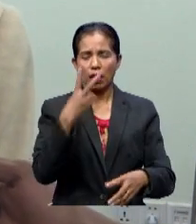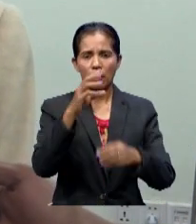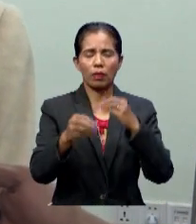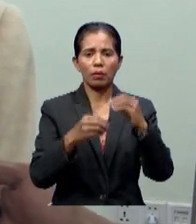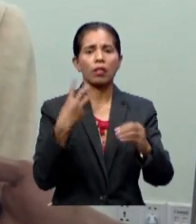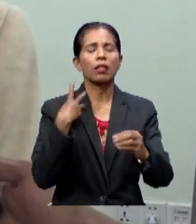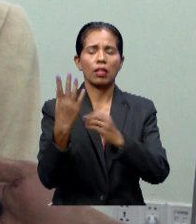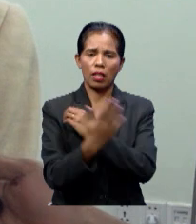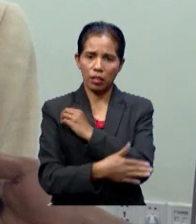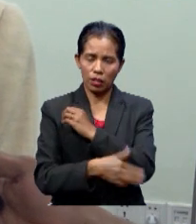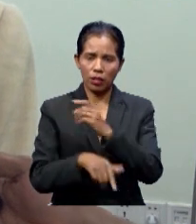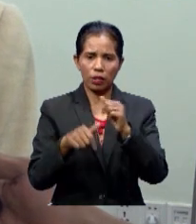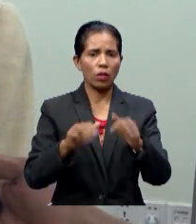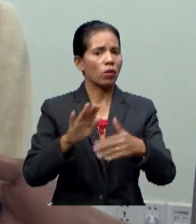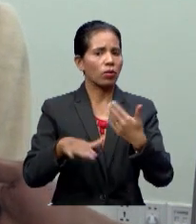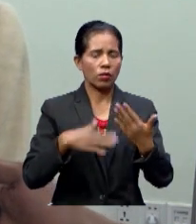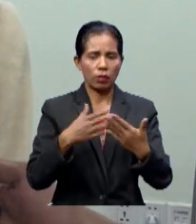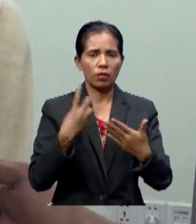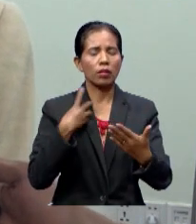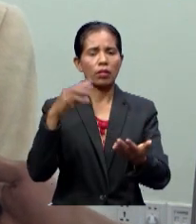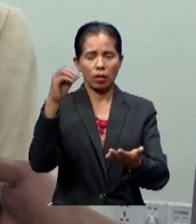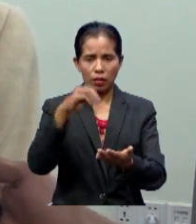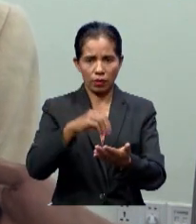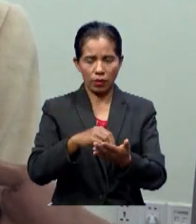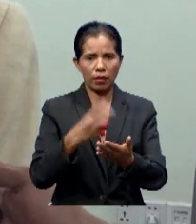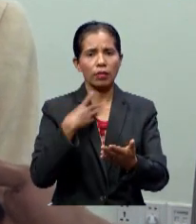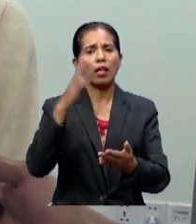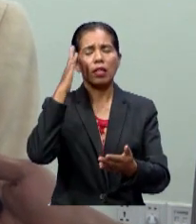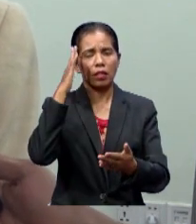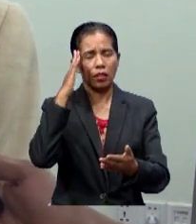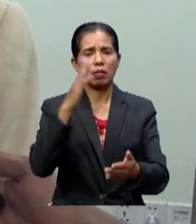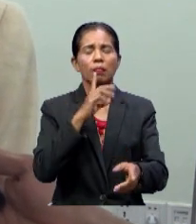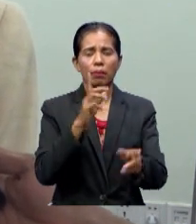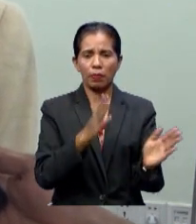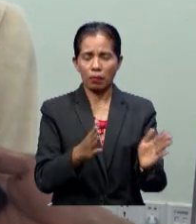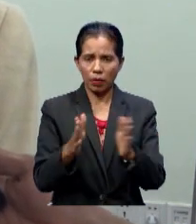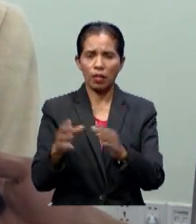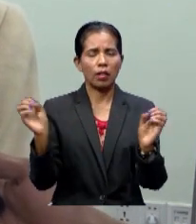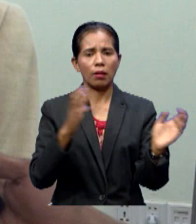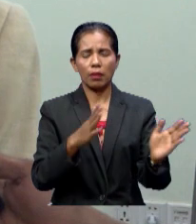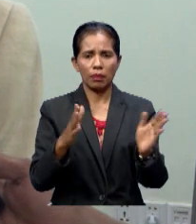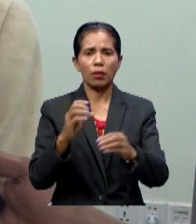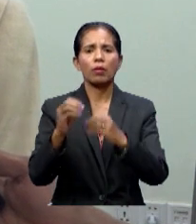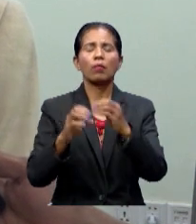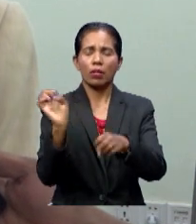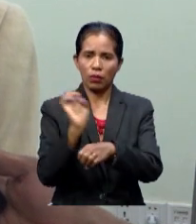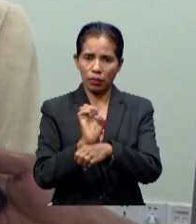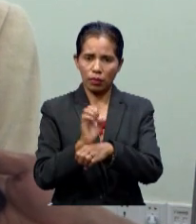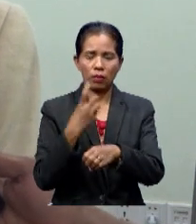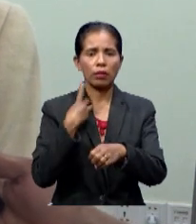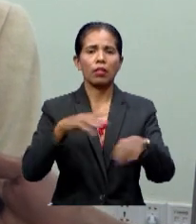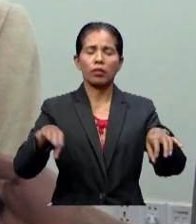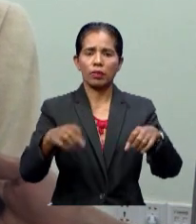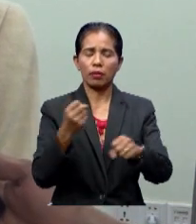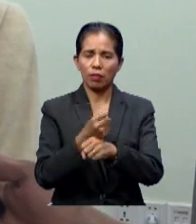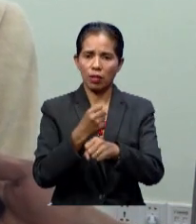ne railarang ne buat sera ne hotu ne integrado ita tu hate ter inta preparado kala preparado in termos de economia ita ne servisu